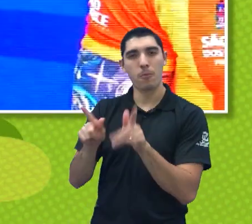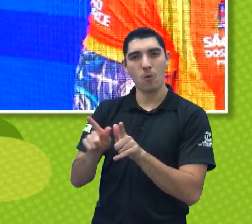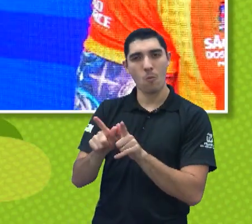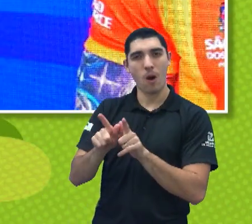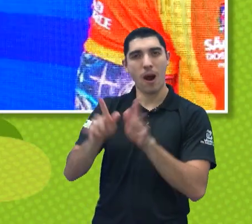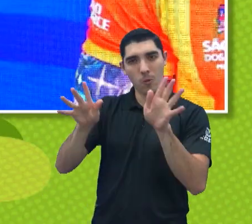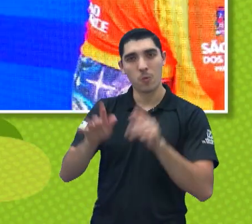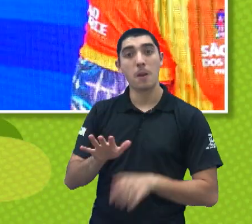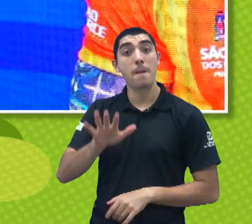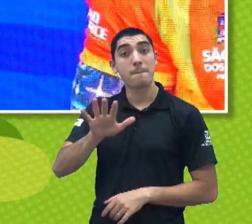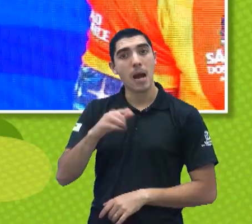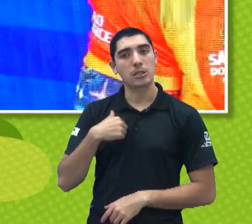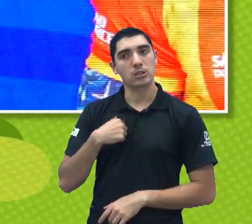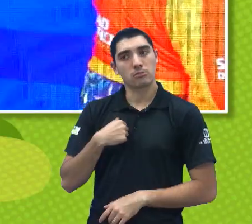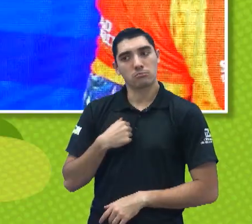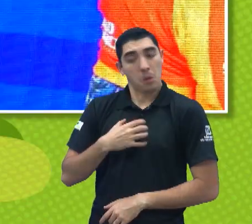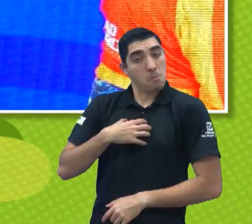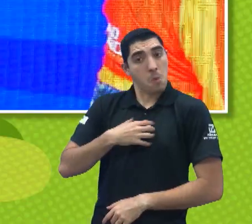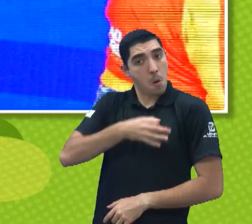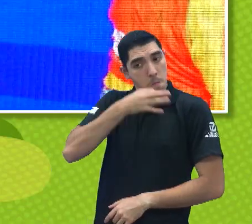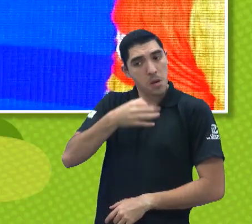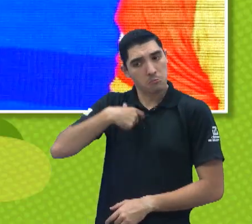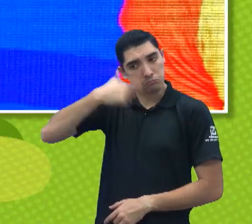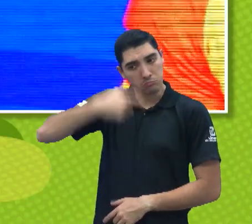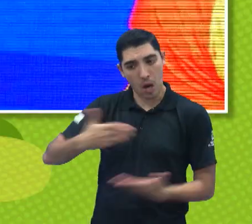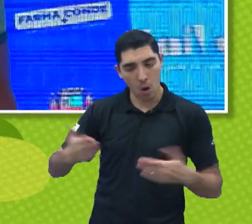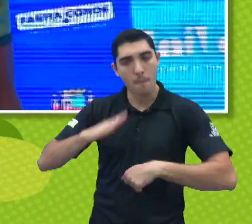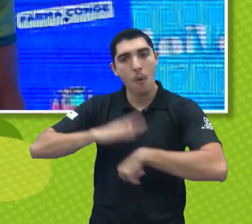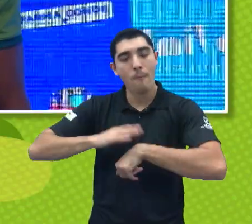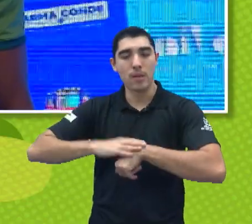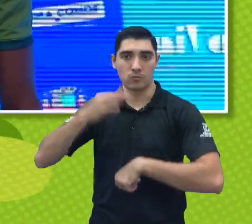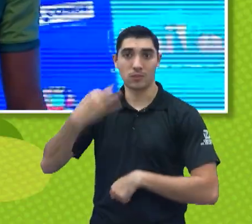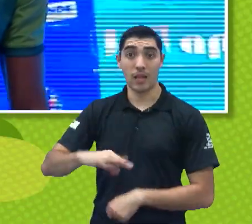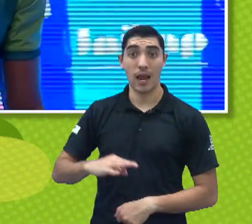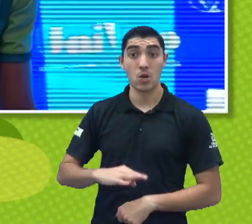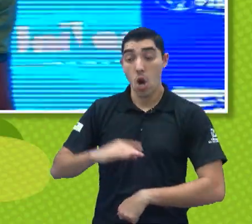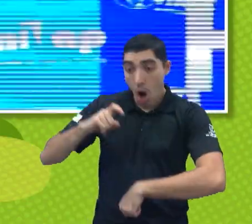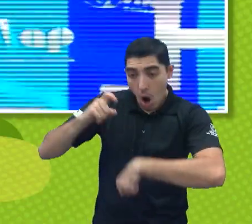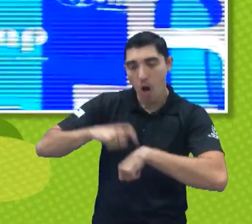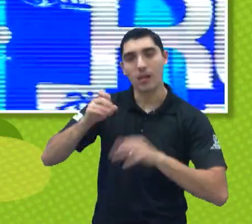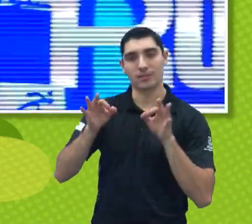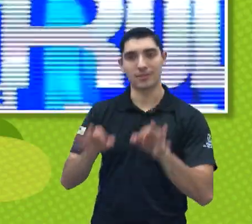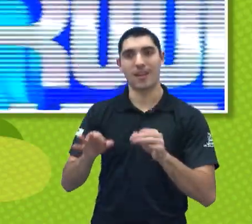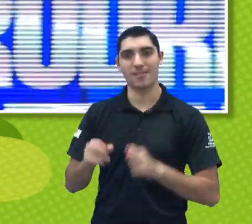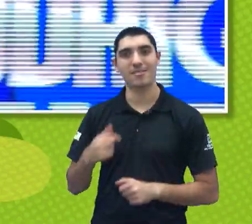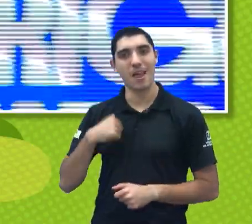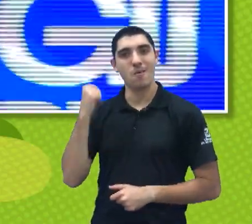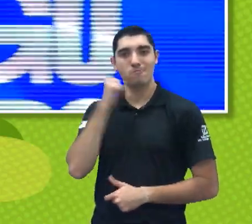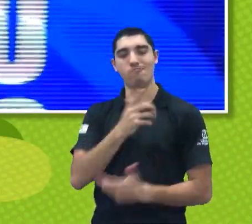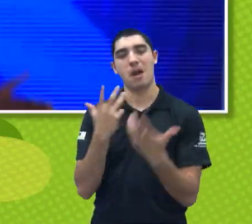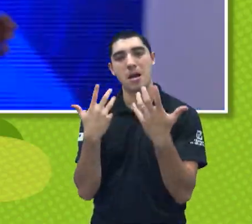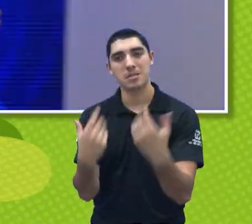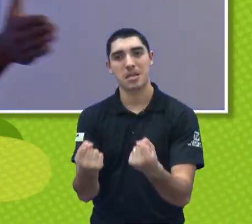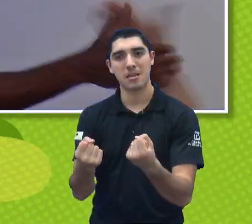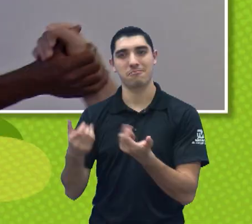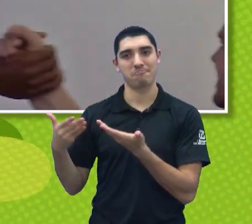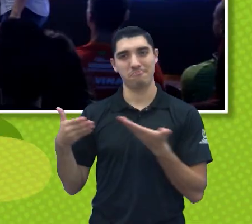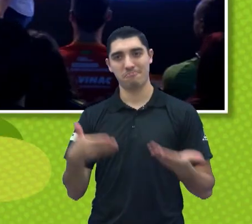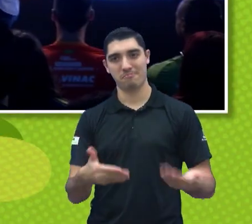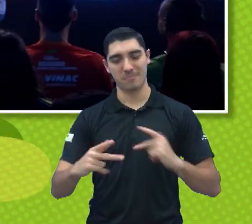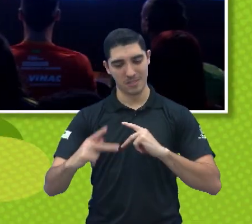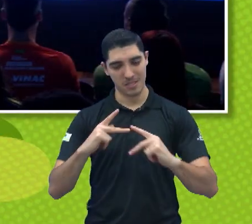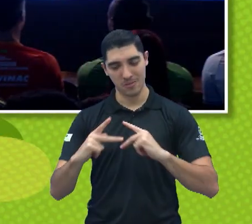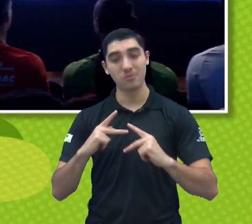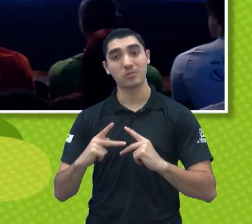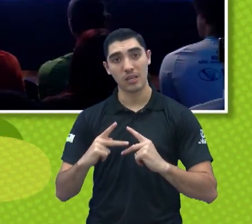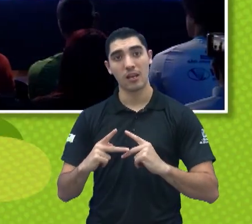era o momento certo. Eu fiz a escolha certa, na hora certa, para aceitar o desafio de vir para cá. Na temporada passada, graças